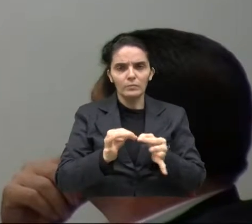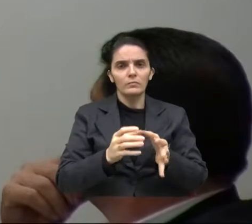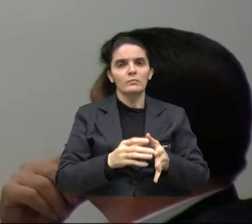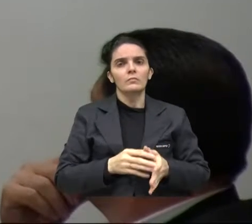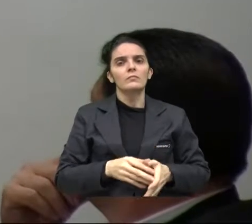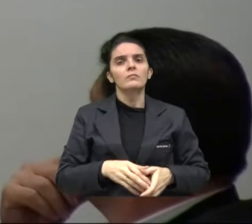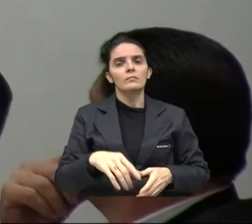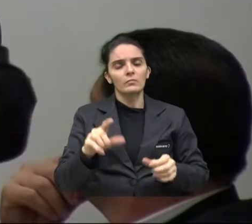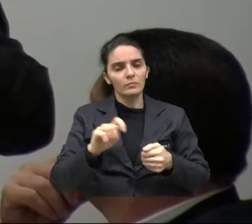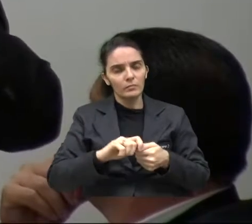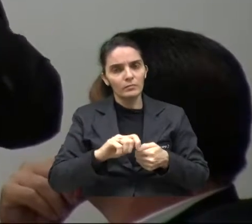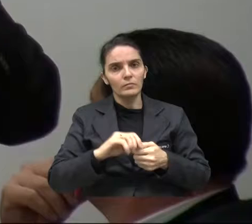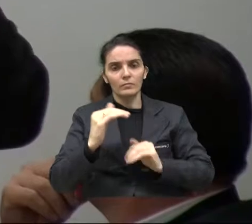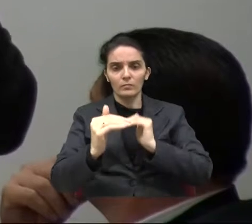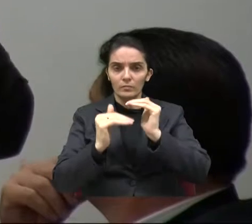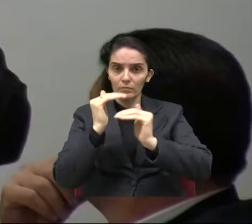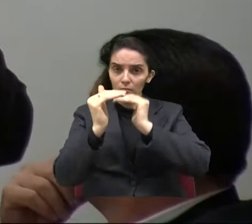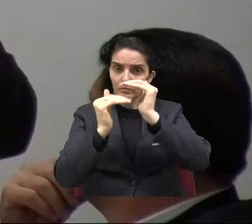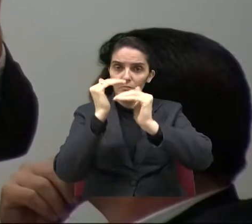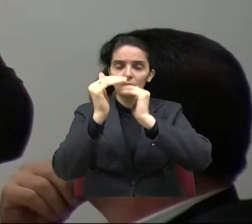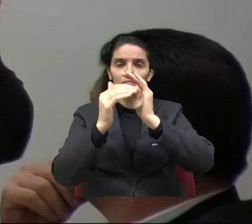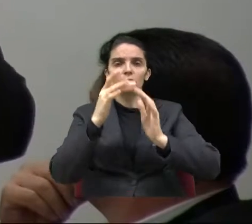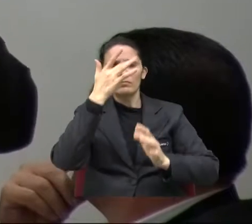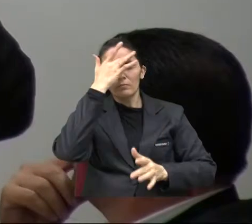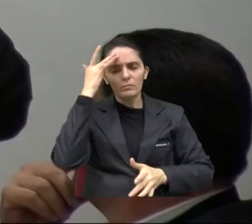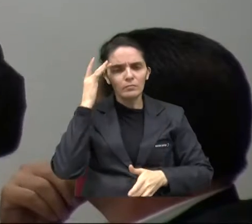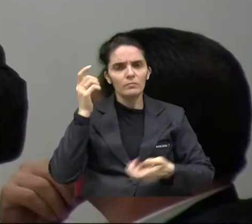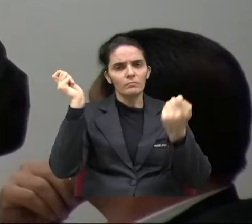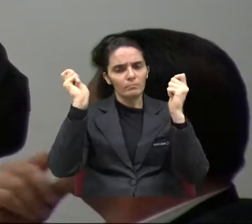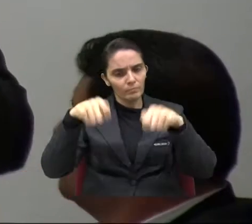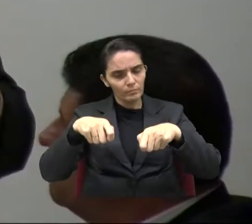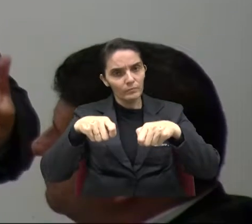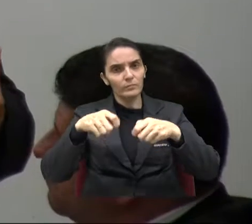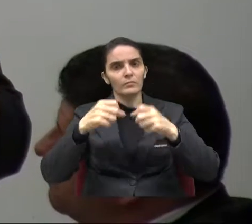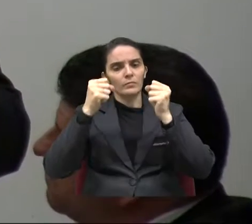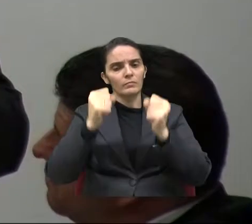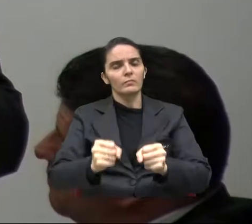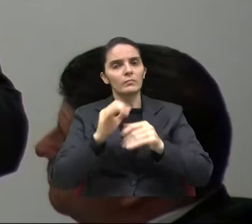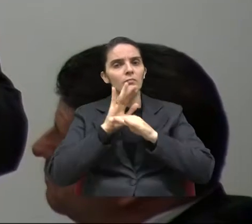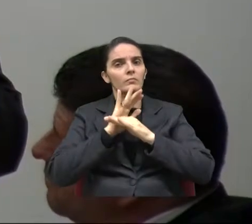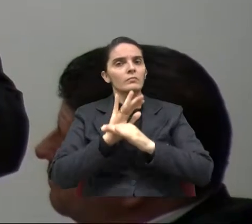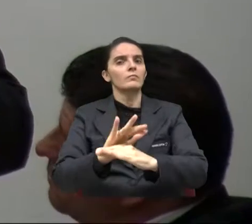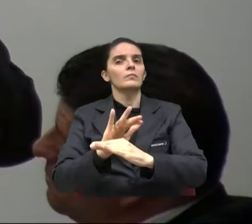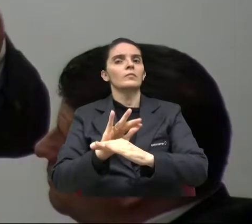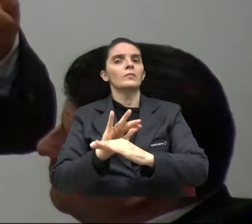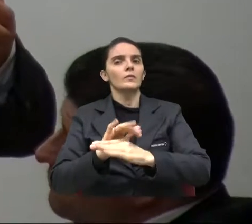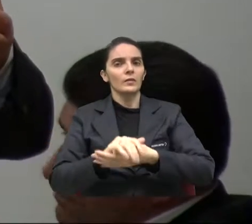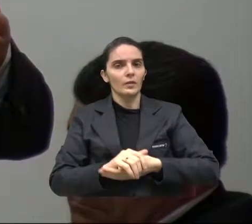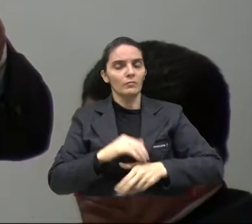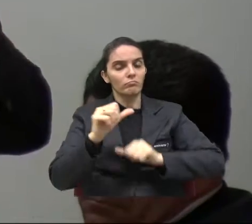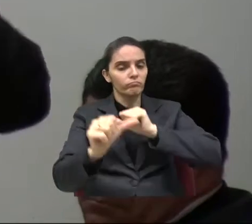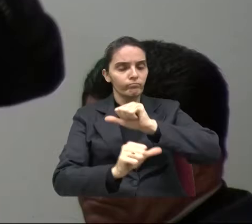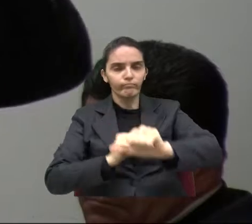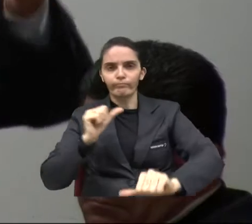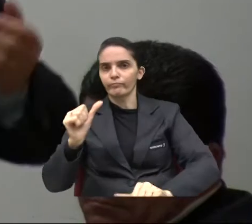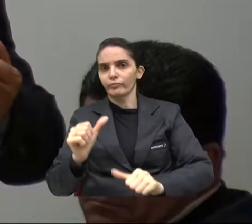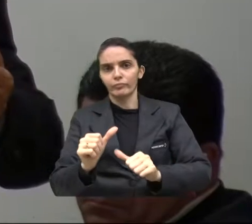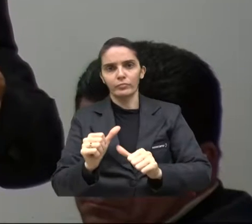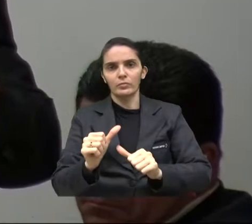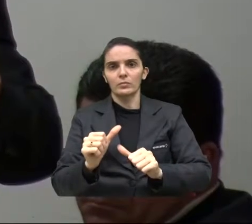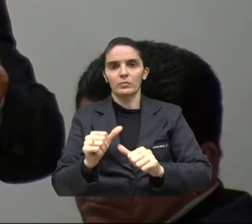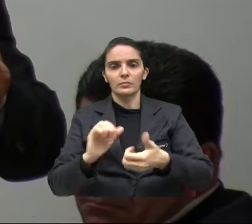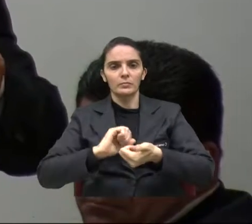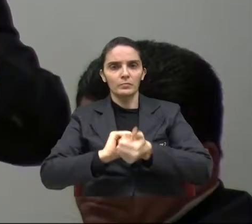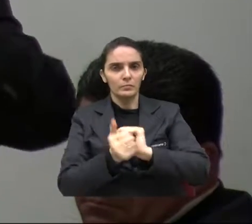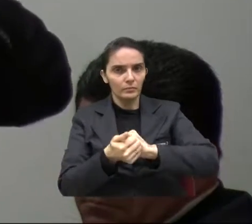pública, desenvolver pessoas capazes que podem contribuir e transformar, como transformaram aqui